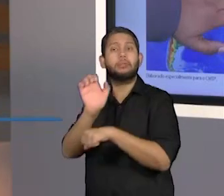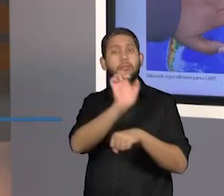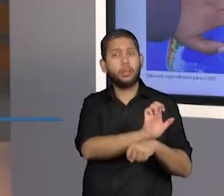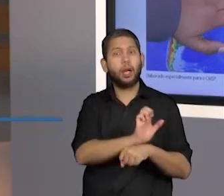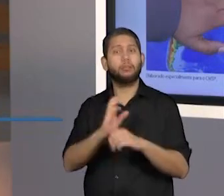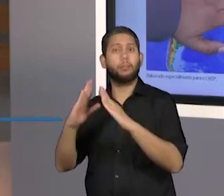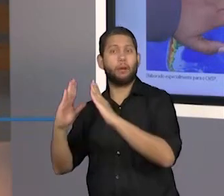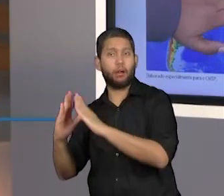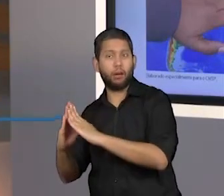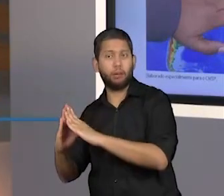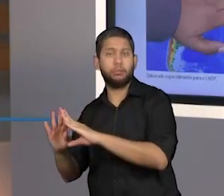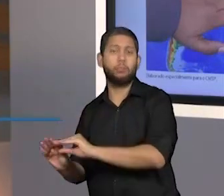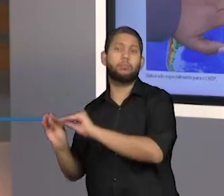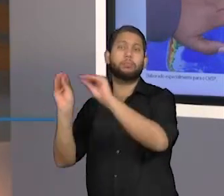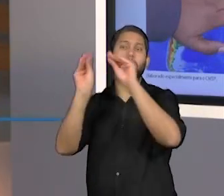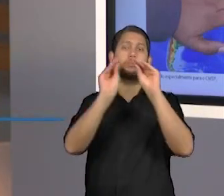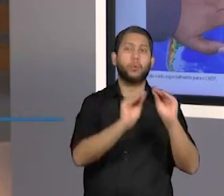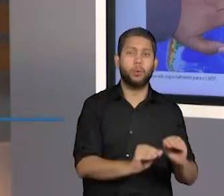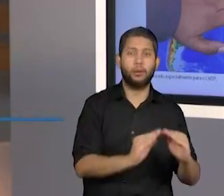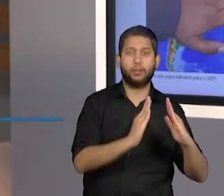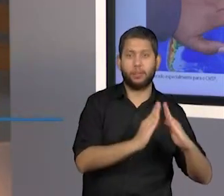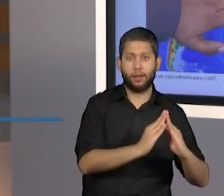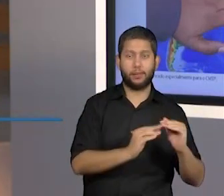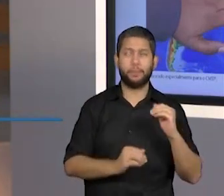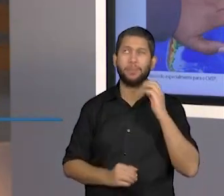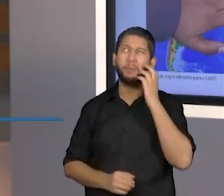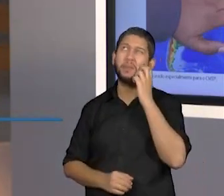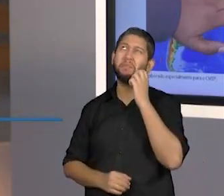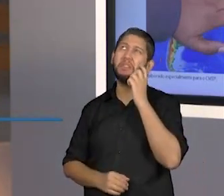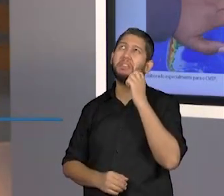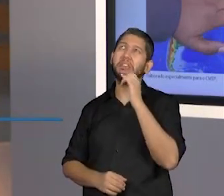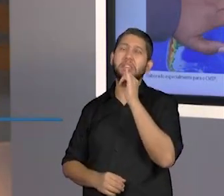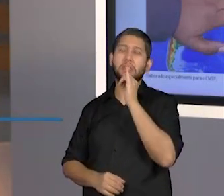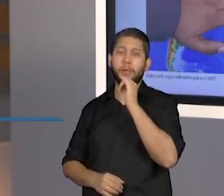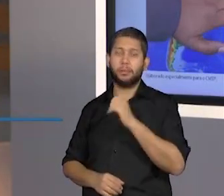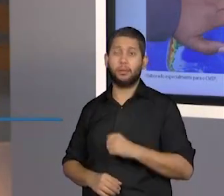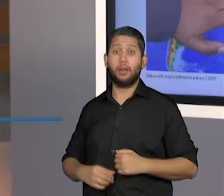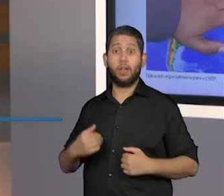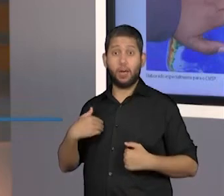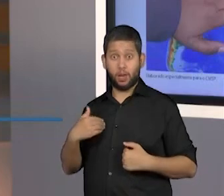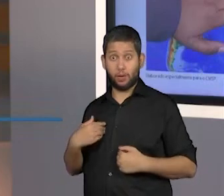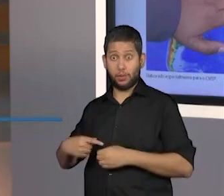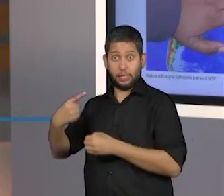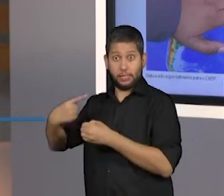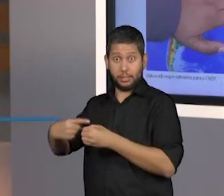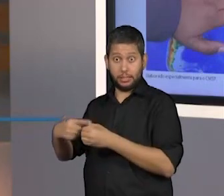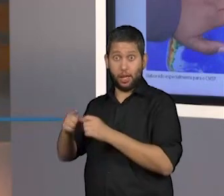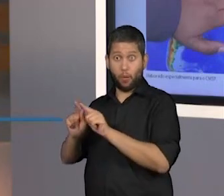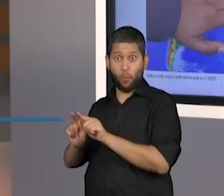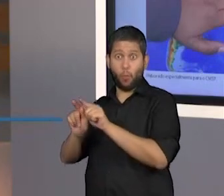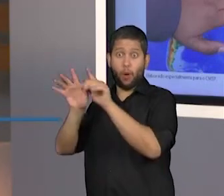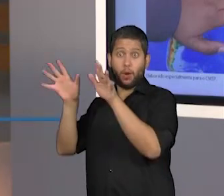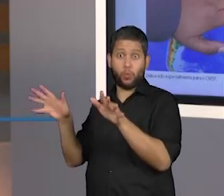migratório. Ah, professor, eu morava na cidade de Guarulhos e estou